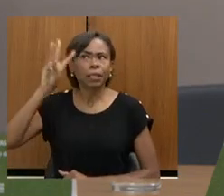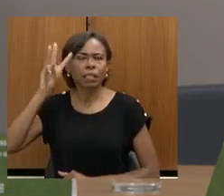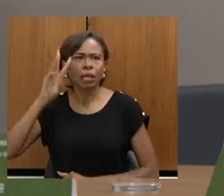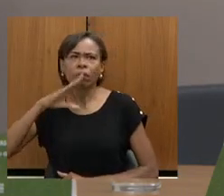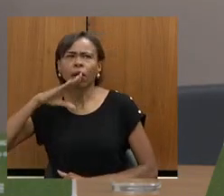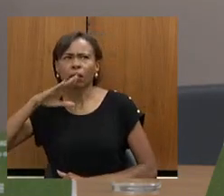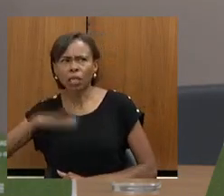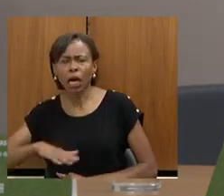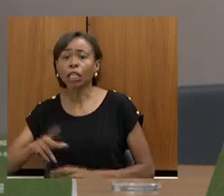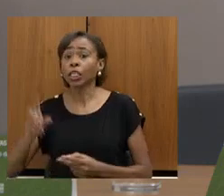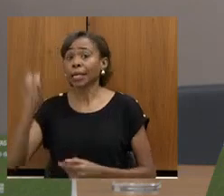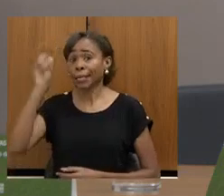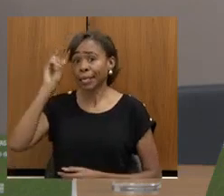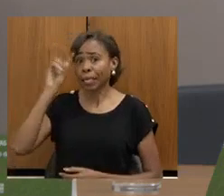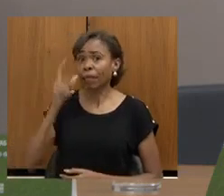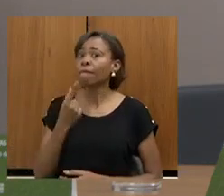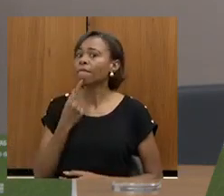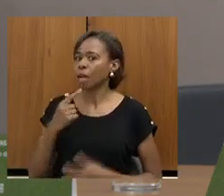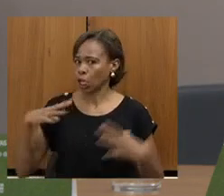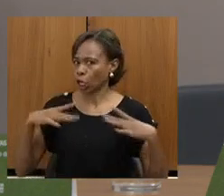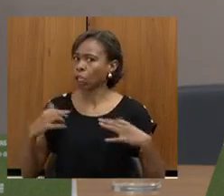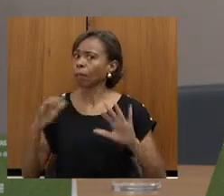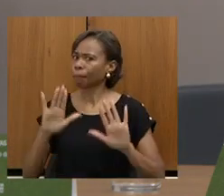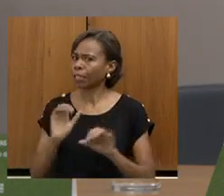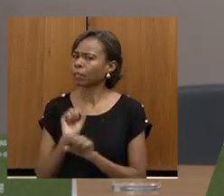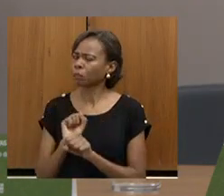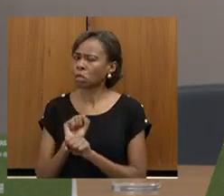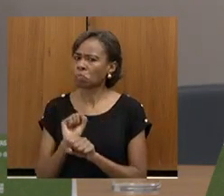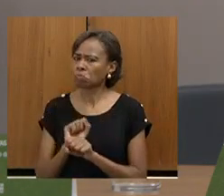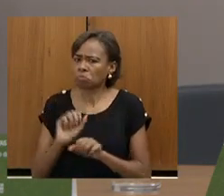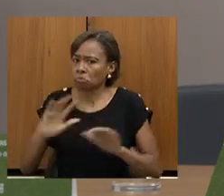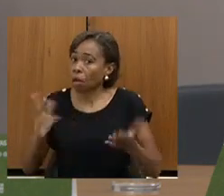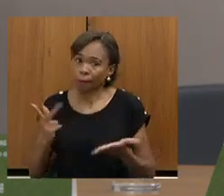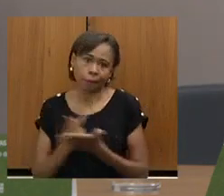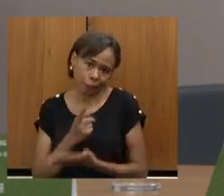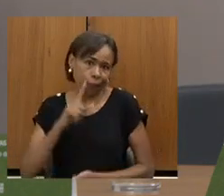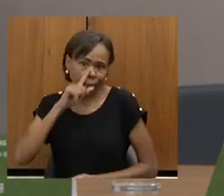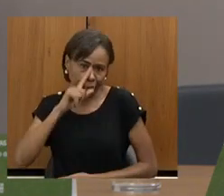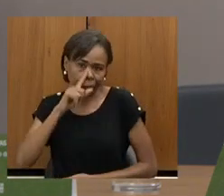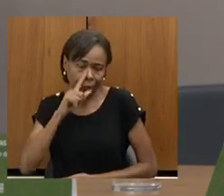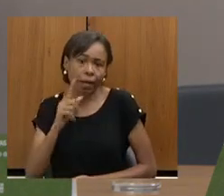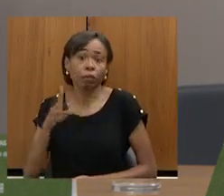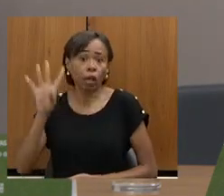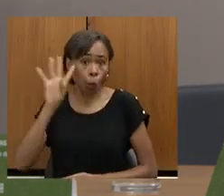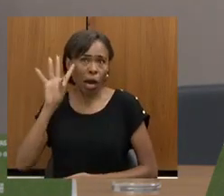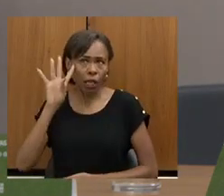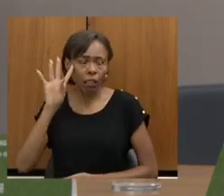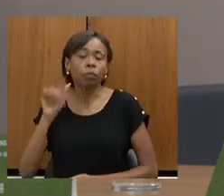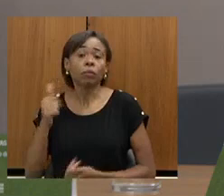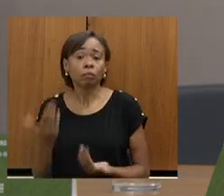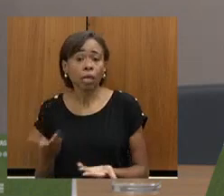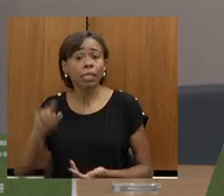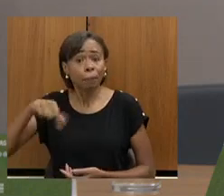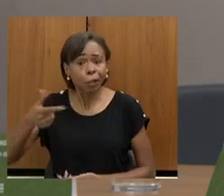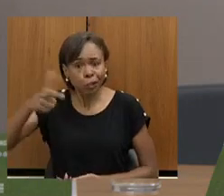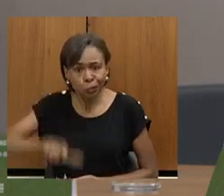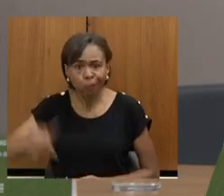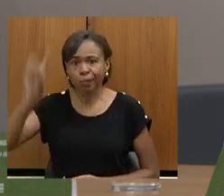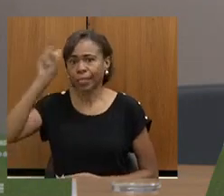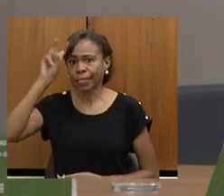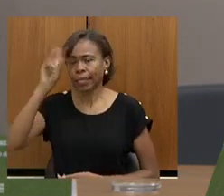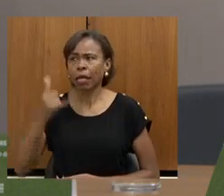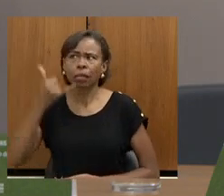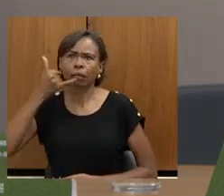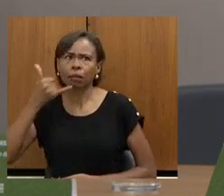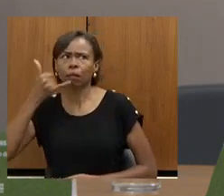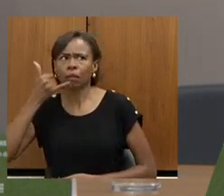esperei algo na quinta, era feriado, era, mas aconteceu algo grave. Na quarta, quer dizer, e tentei amigavelmente na quinta, na direção da escola.